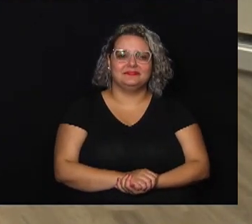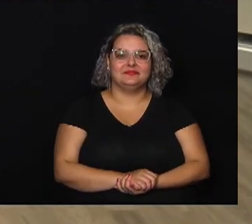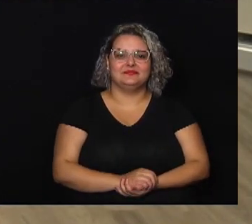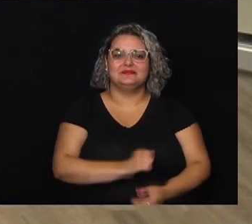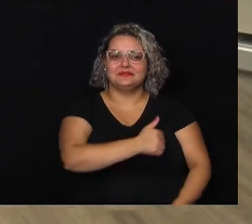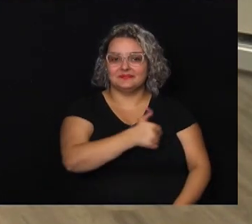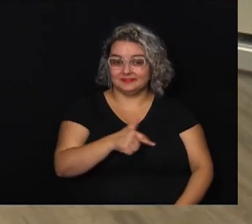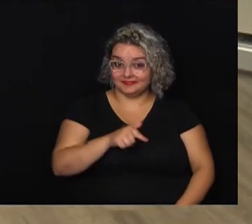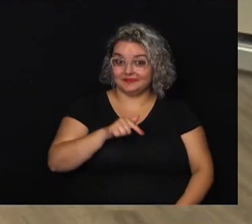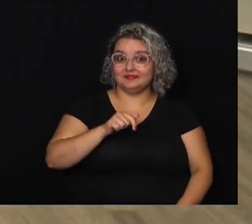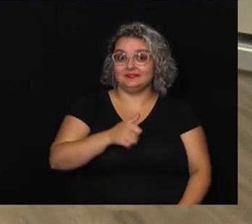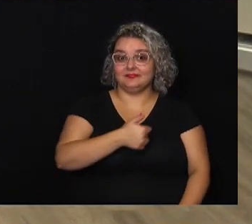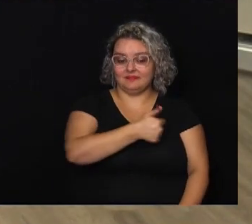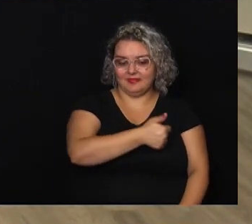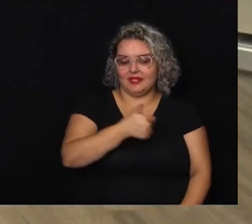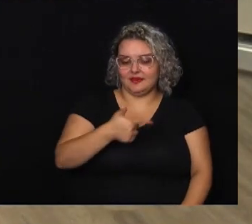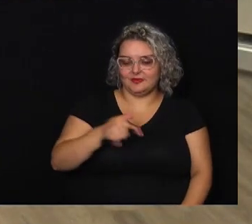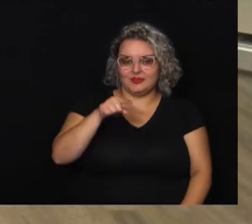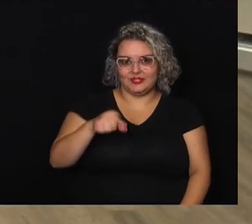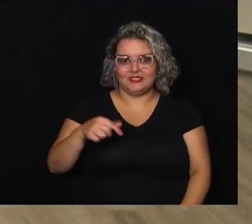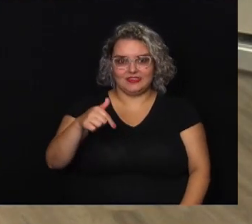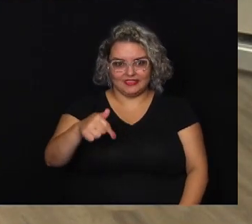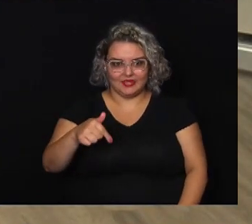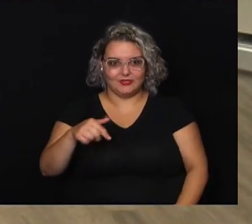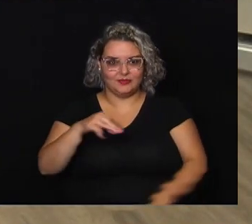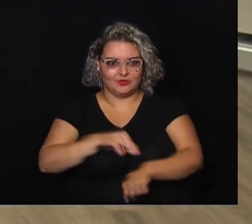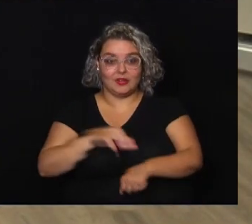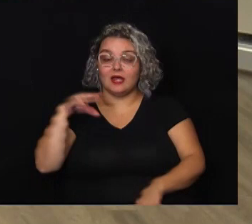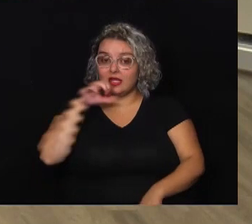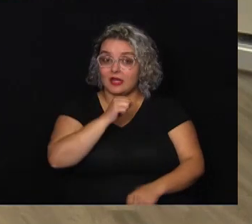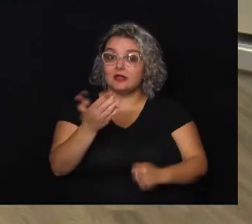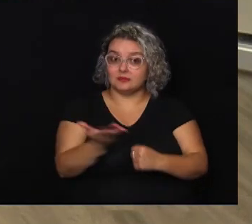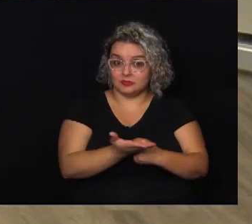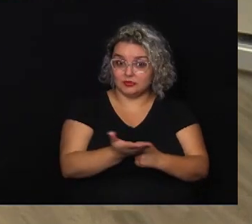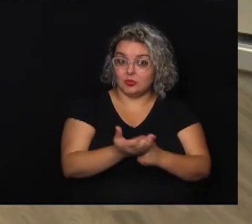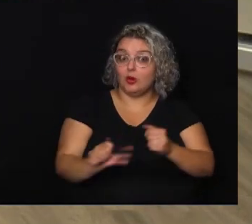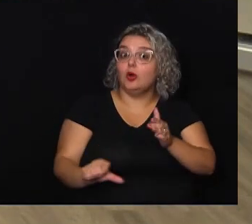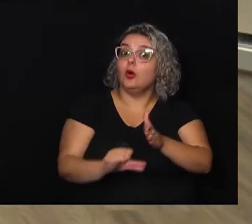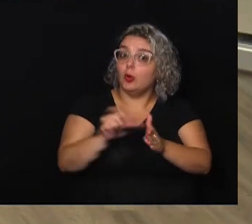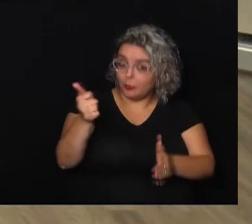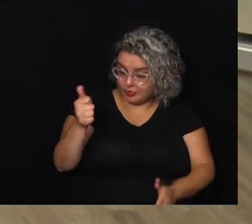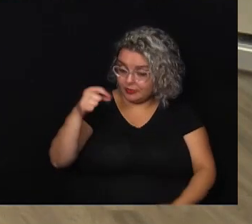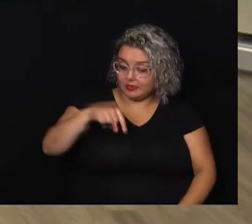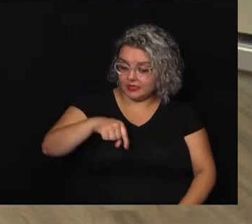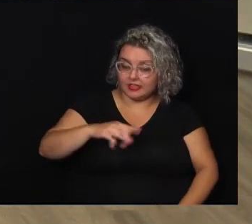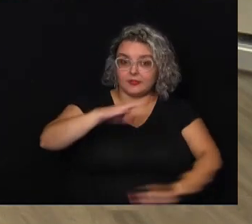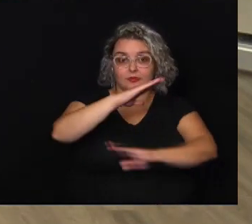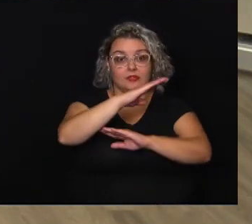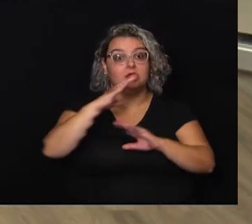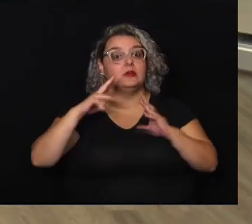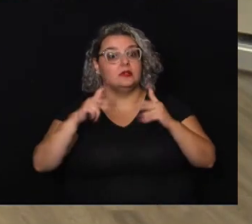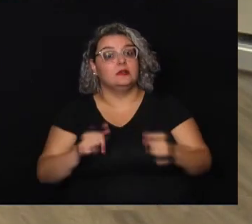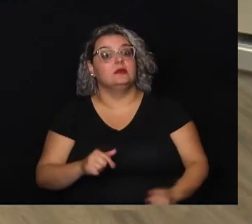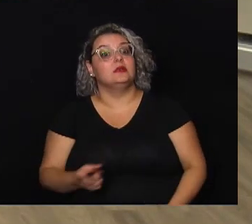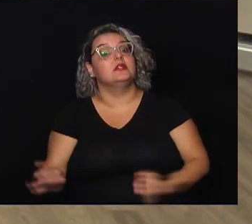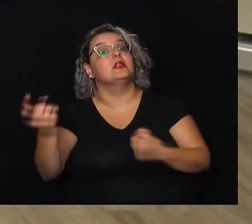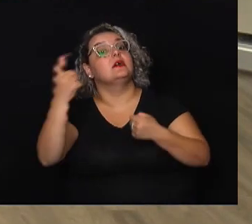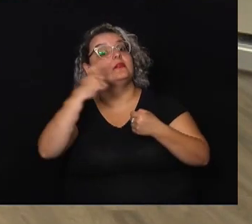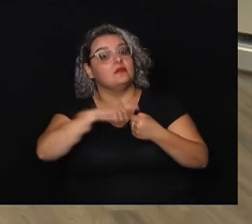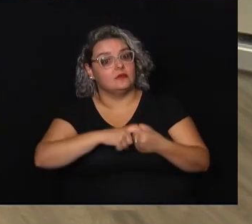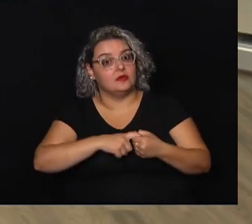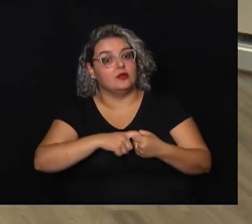12:00 mais 7 minutos, vamos fazer o seguinte, rápido intervalo, é só o primeiro aqui no nosso Câmara Total e na volta